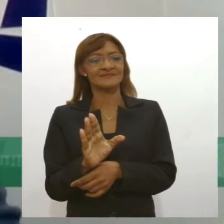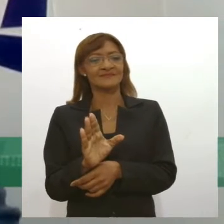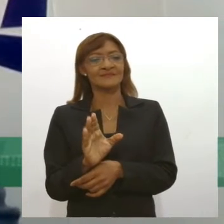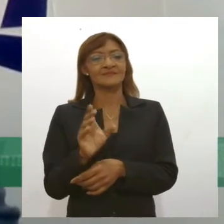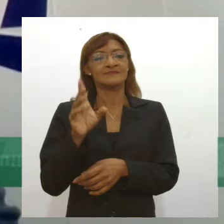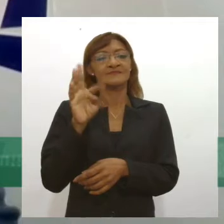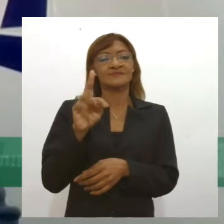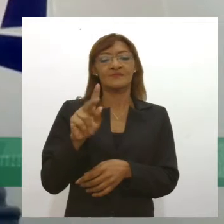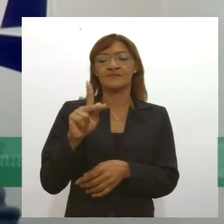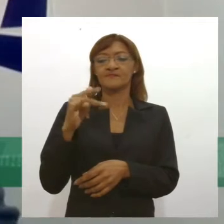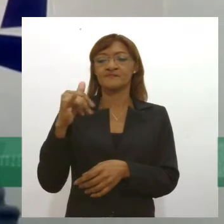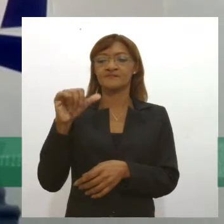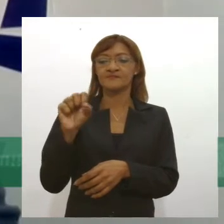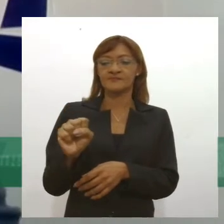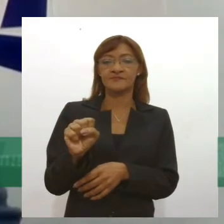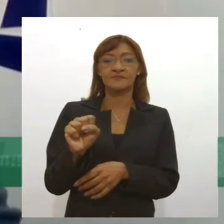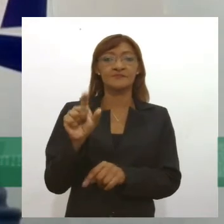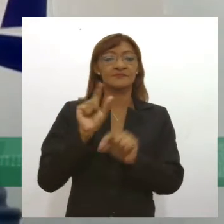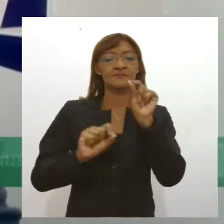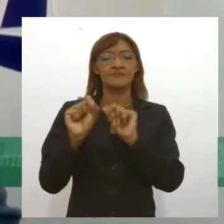stock option é uma remuneração,